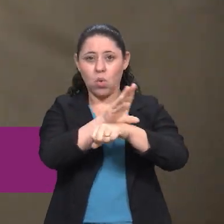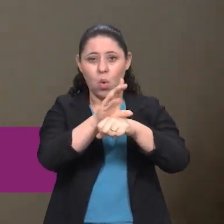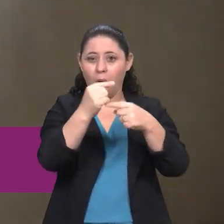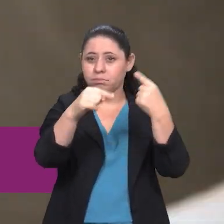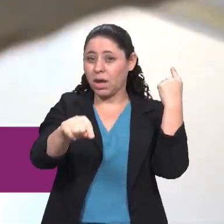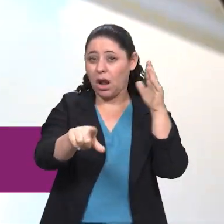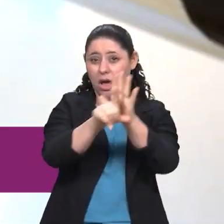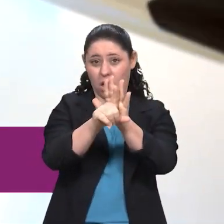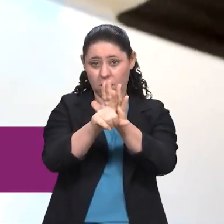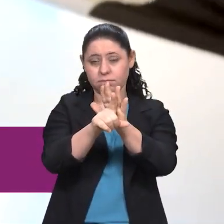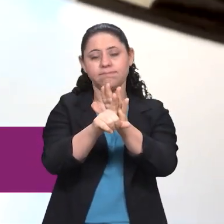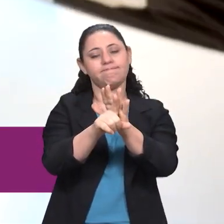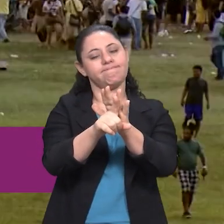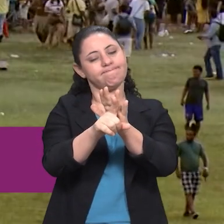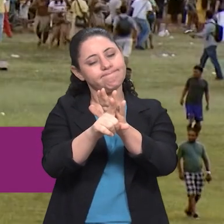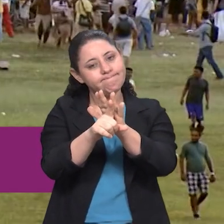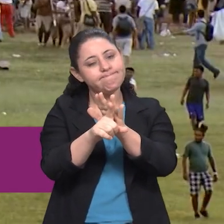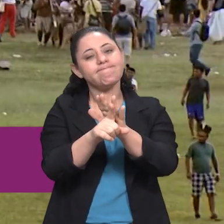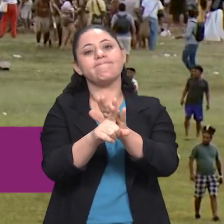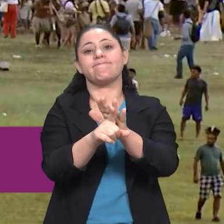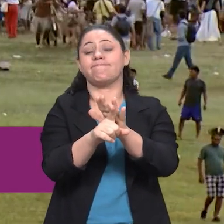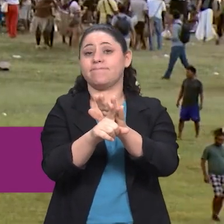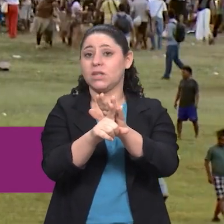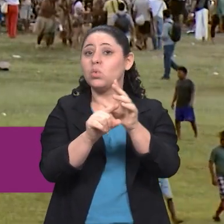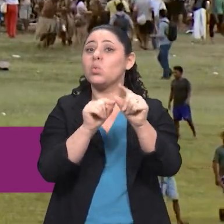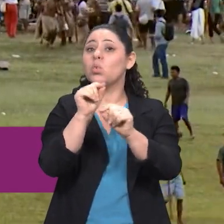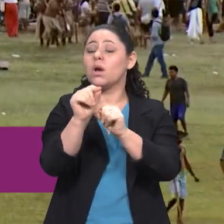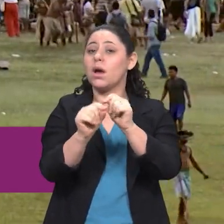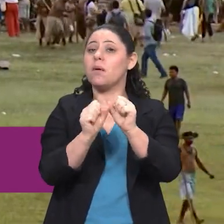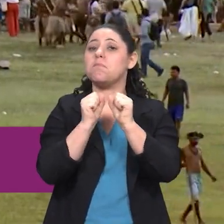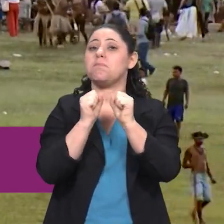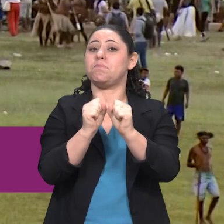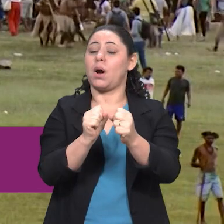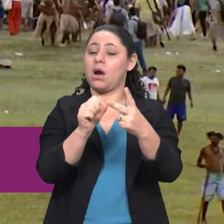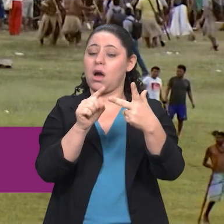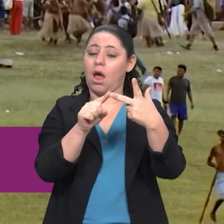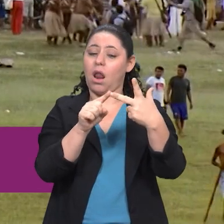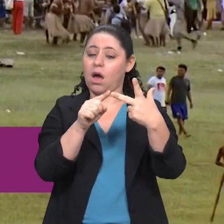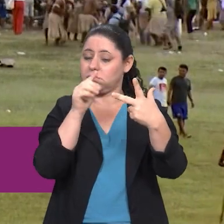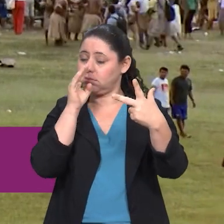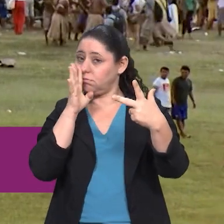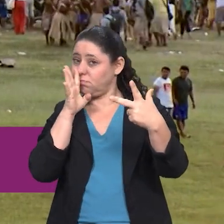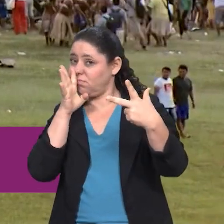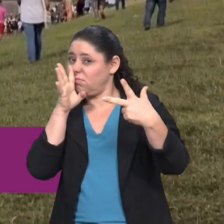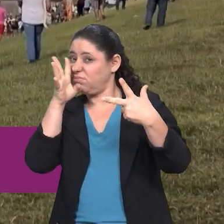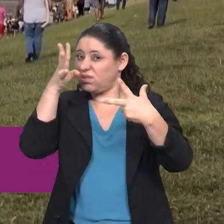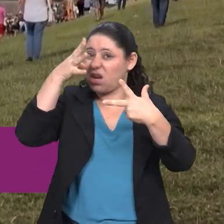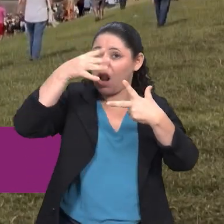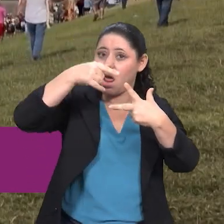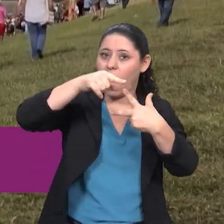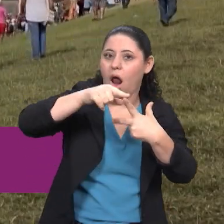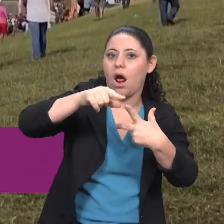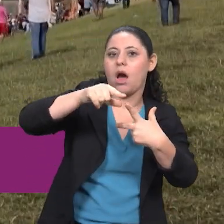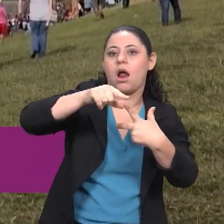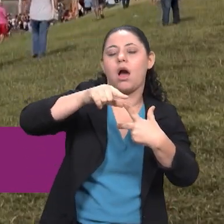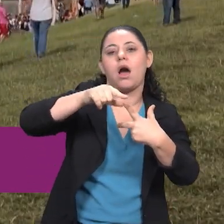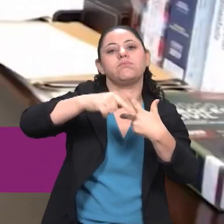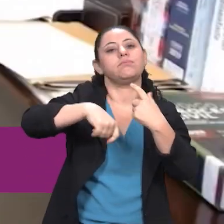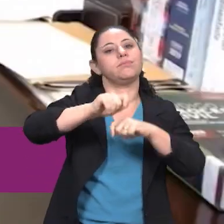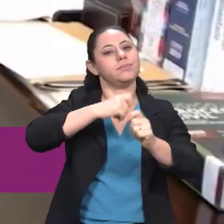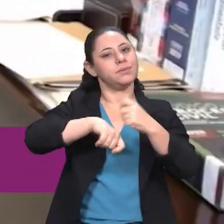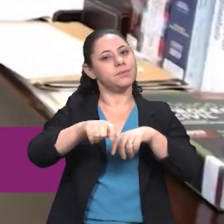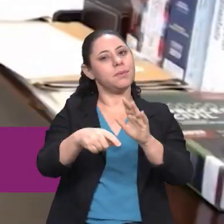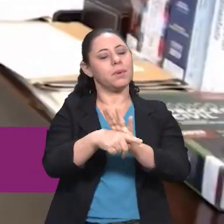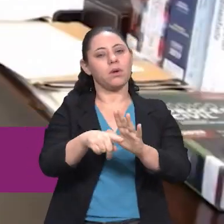uma lei, automaticamente está-se diante de uma hipótese de interferência do Poder Judiciário e um ato do Poder